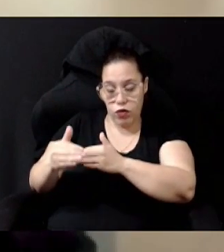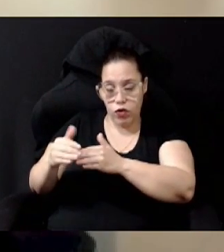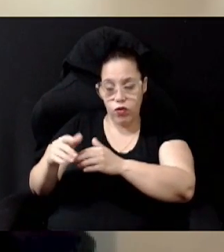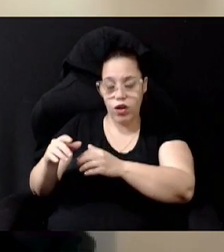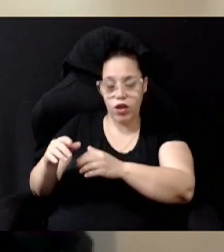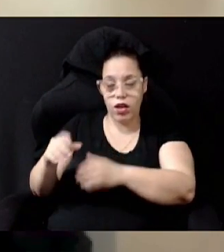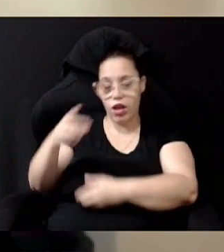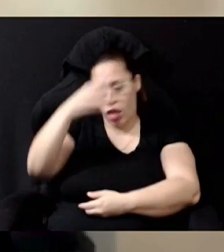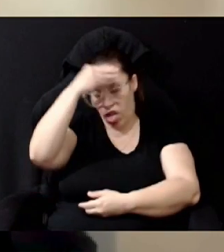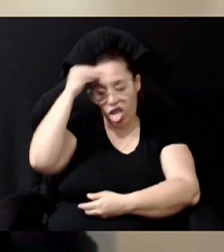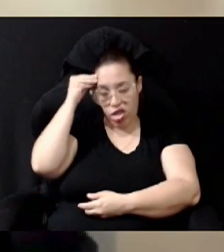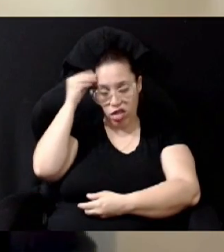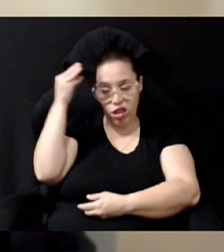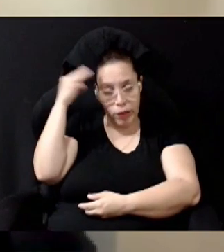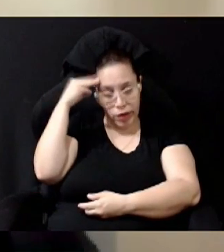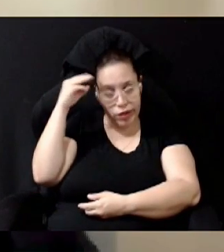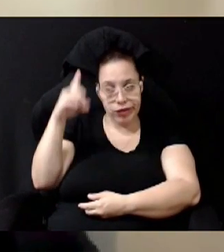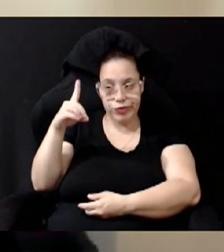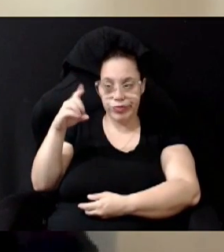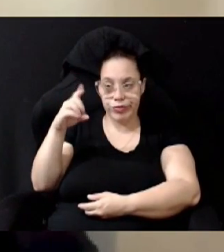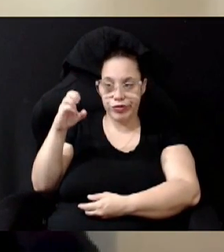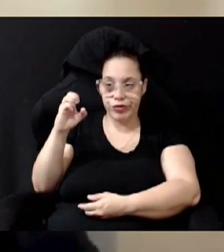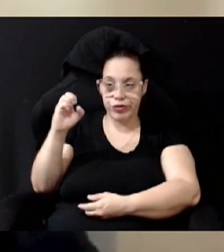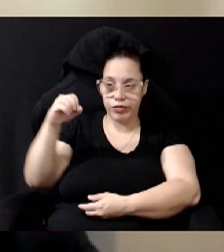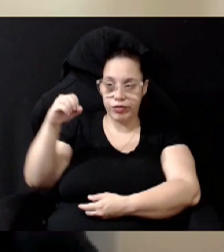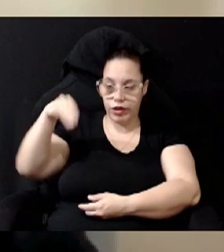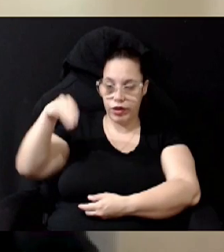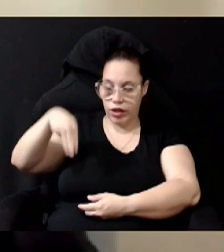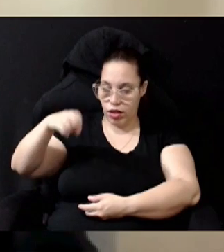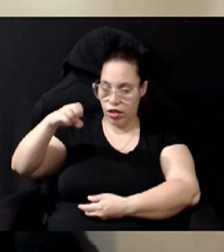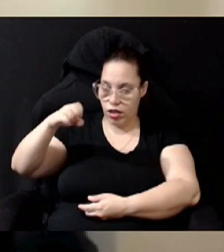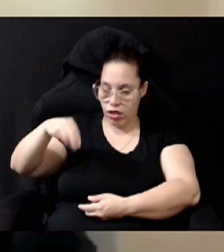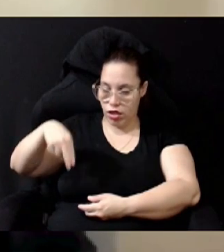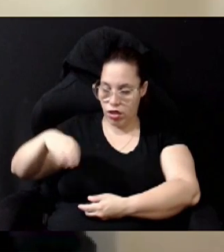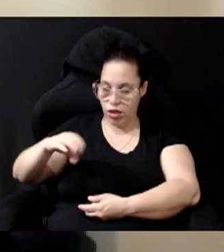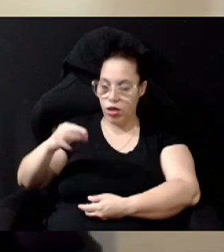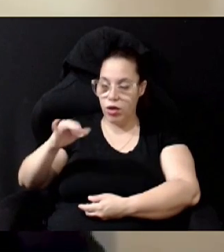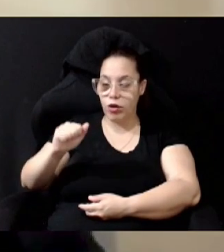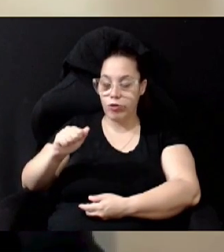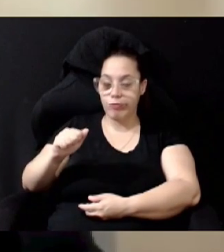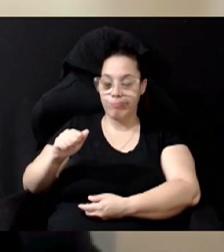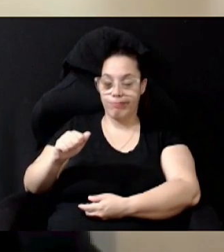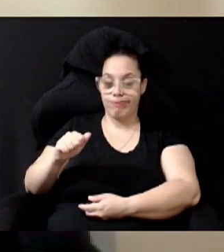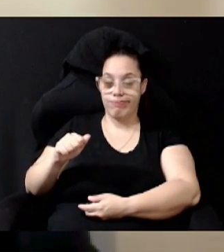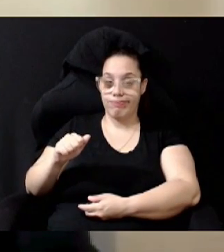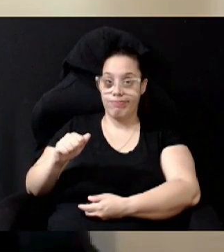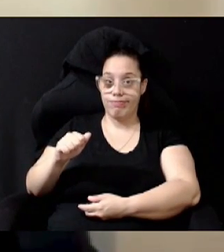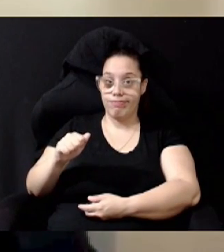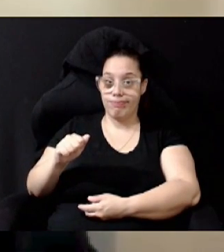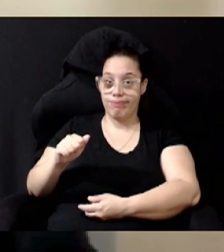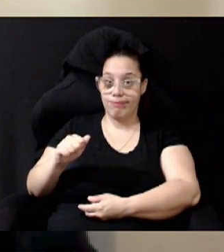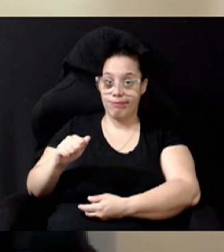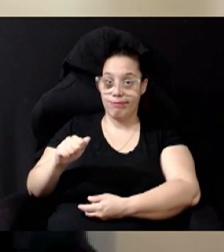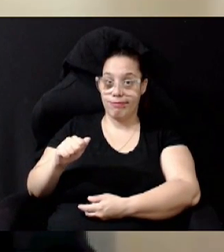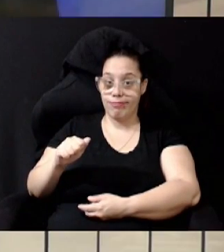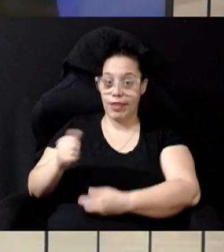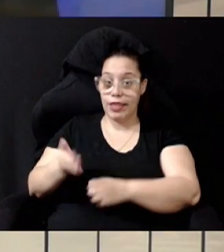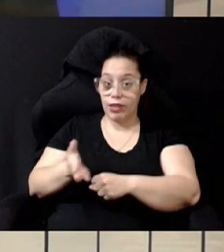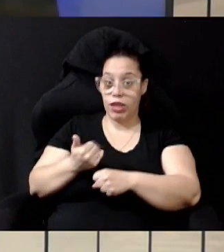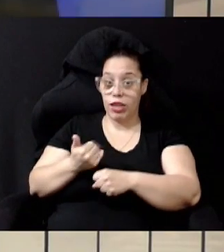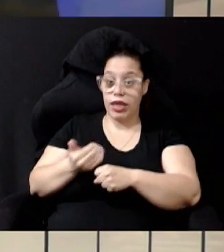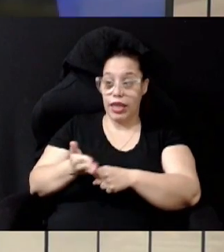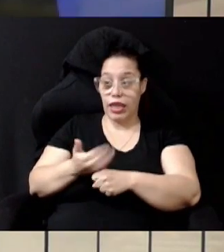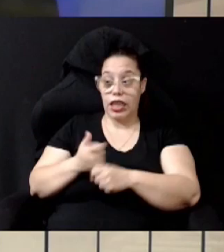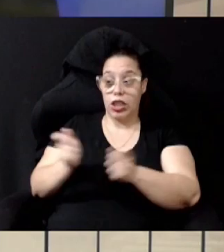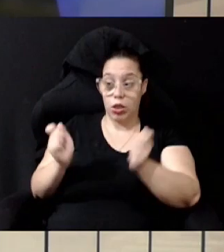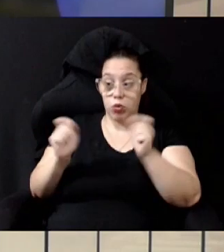grande. E é um cuidado que se tem que ter em tratar isso de uma maneira mais precoce possível. Doutor, vamos